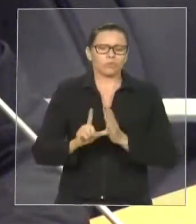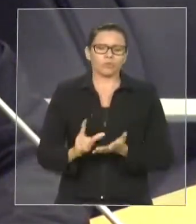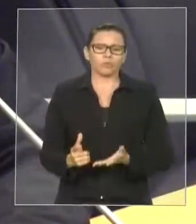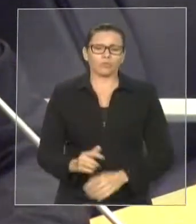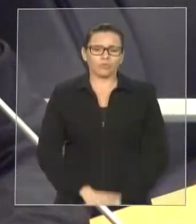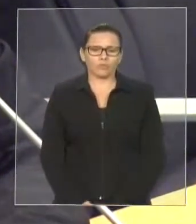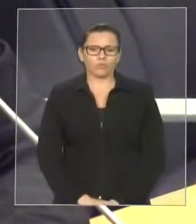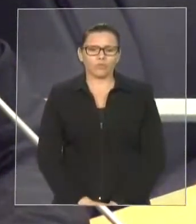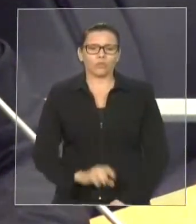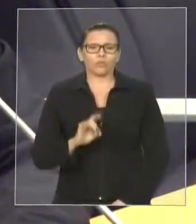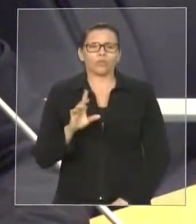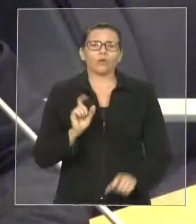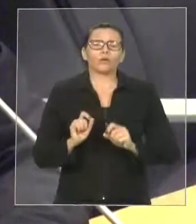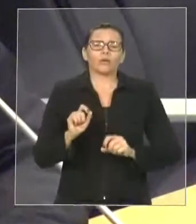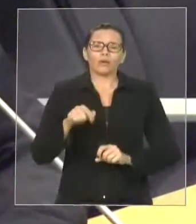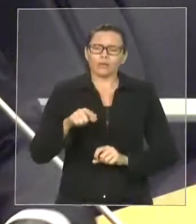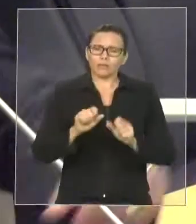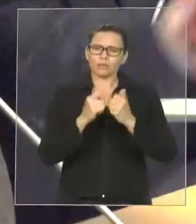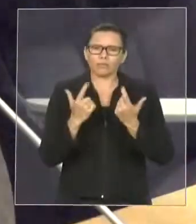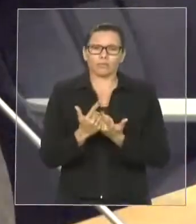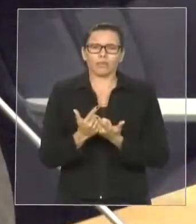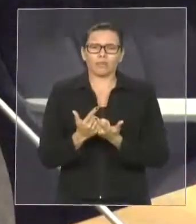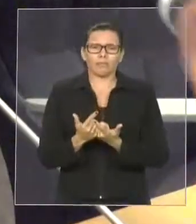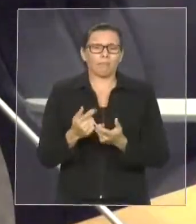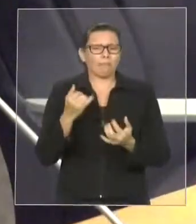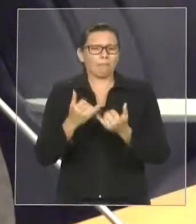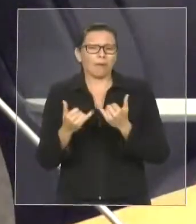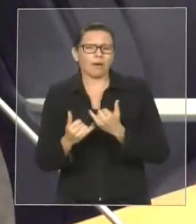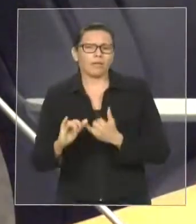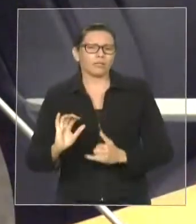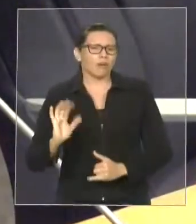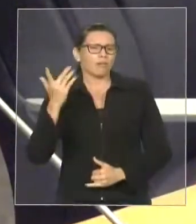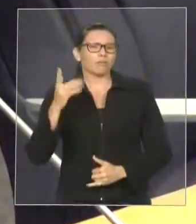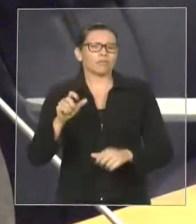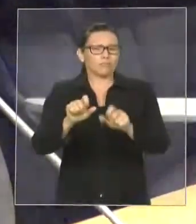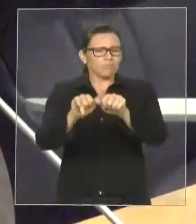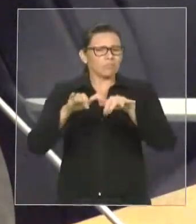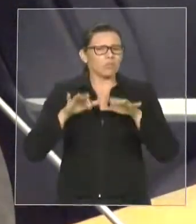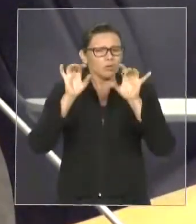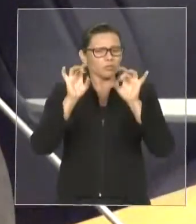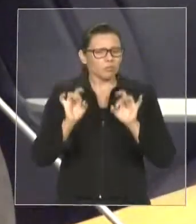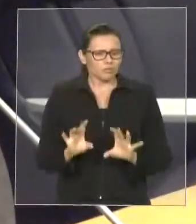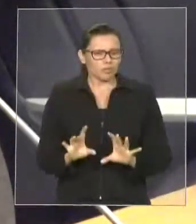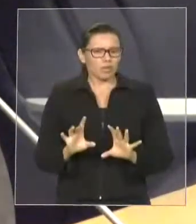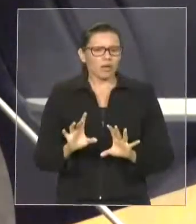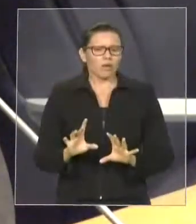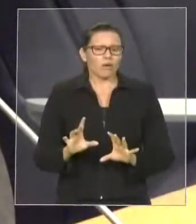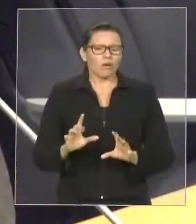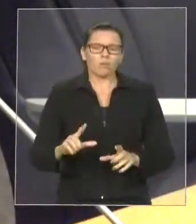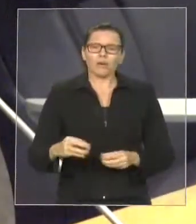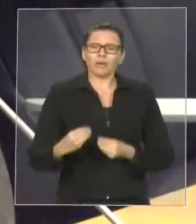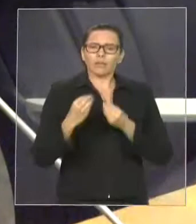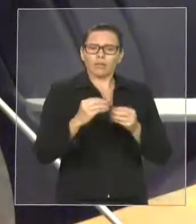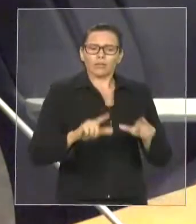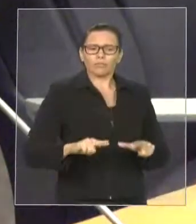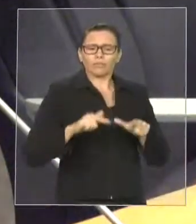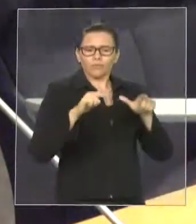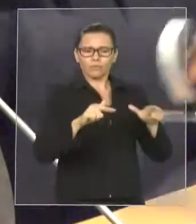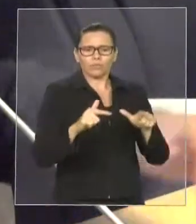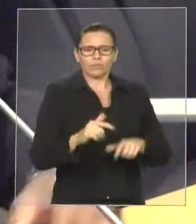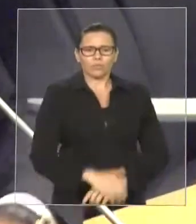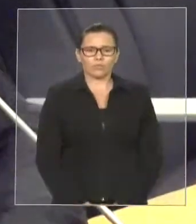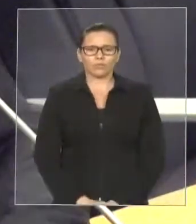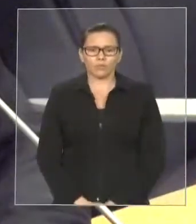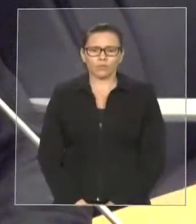de cidadão maranhense, muitas das vezes até fora desta casa, até na porta do palácio, para sair